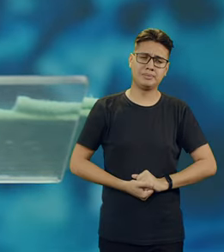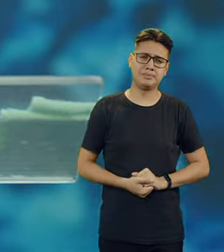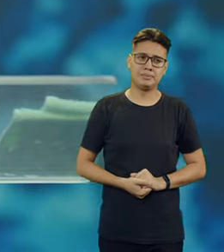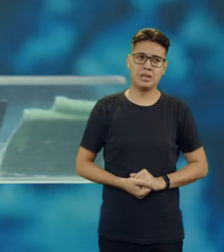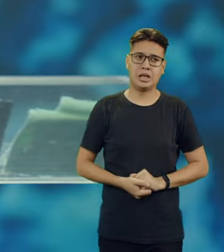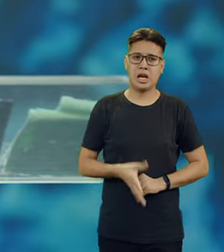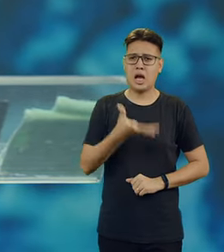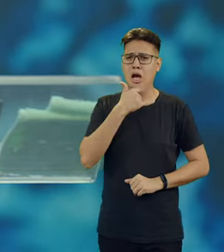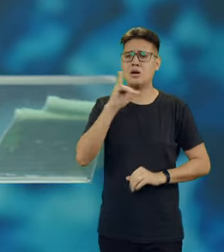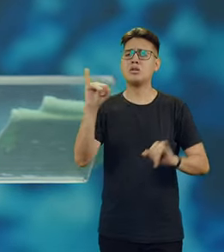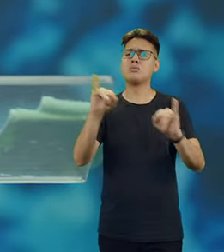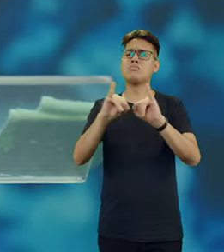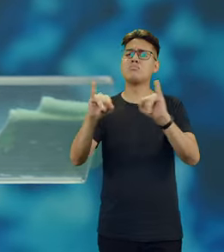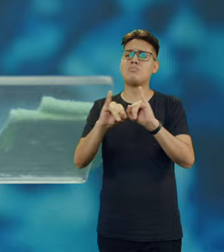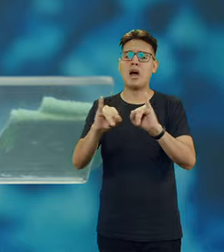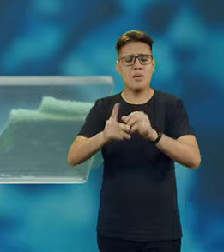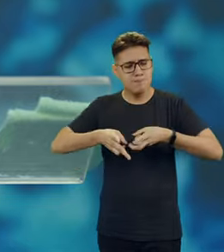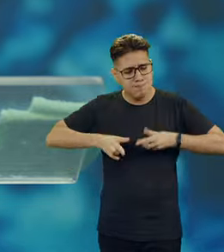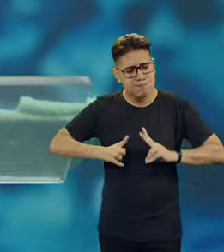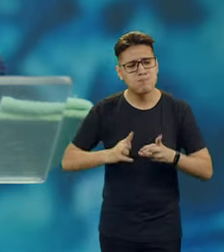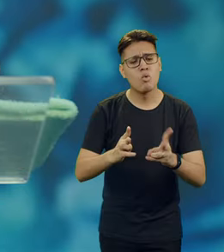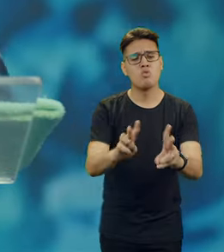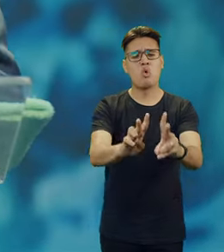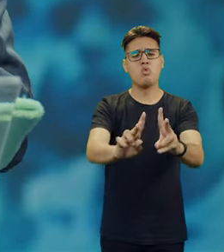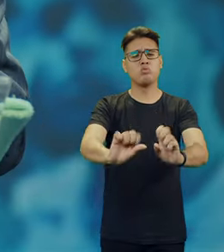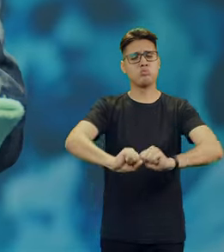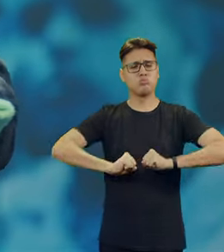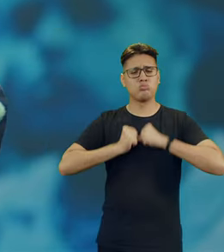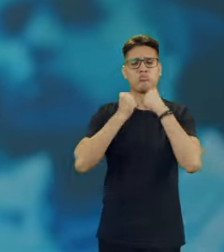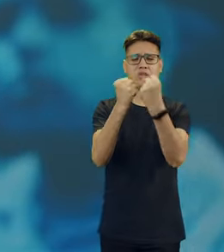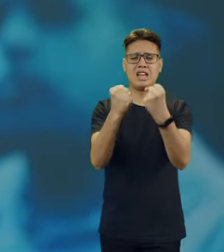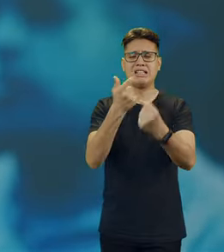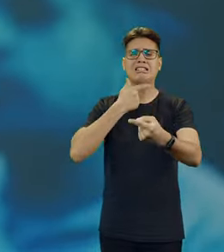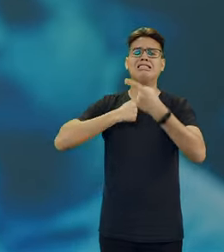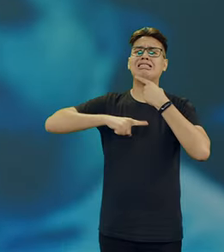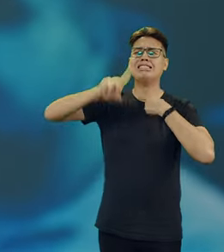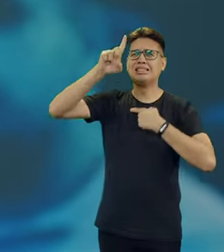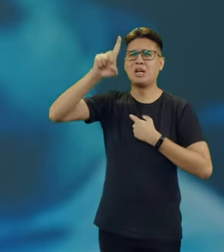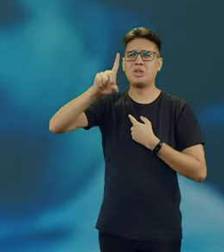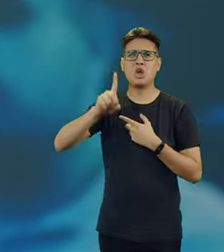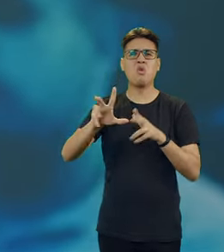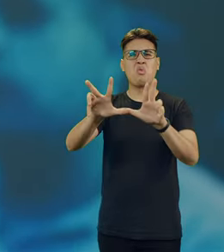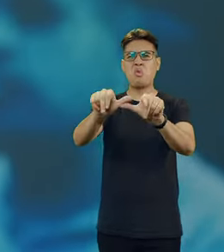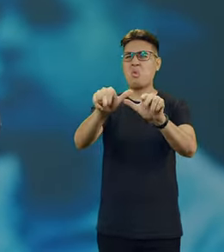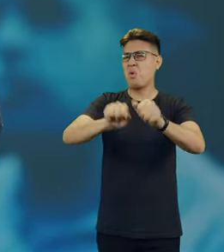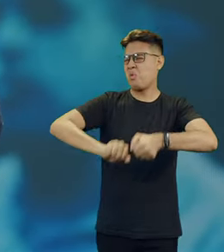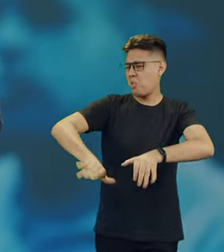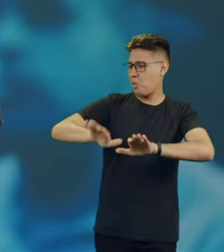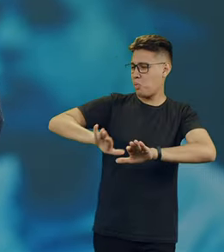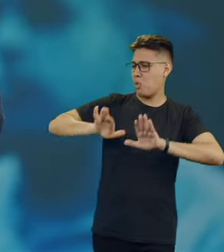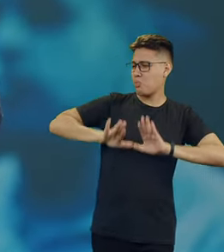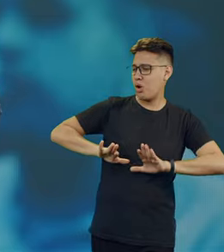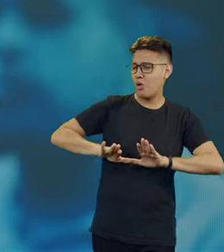Meus irmãos, seguir avante é o desejo de Deus para todos nós, sem recuar e sem vacilar.